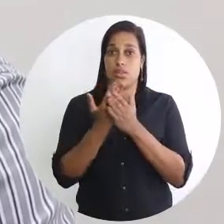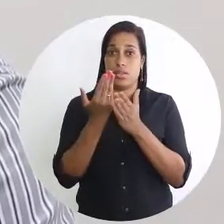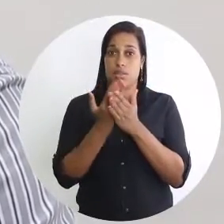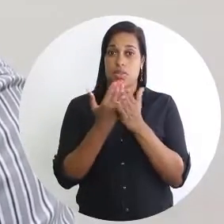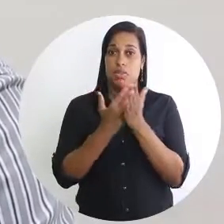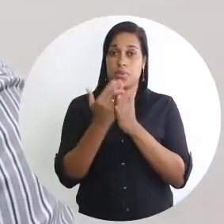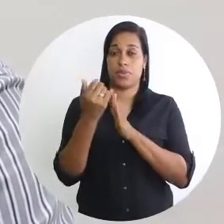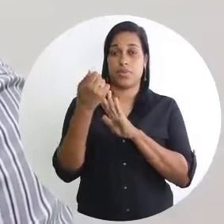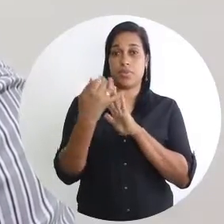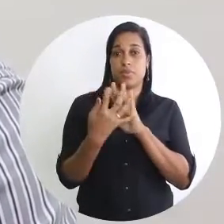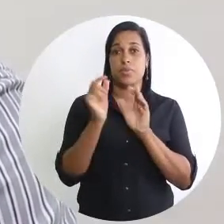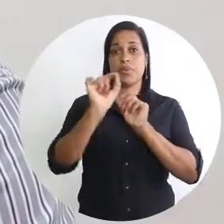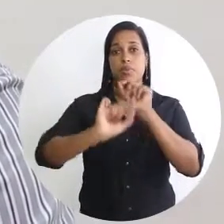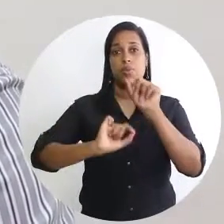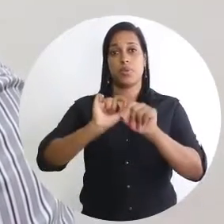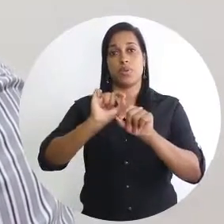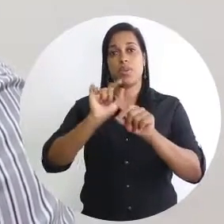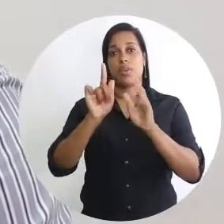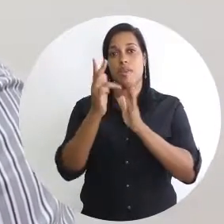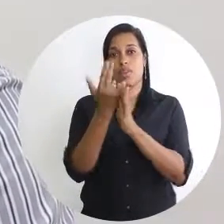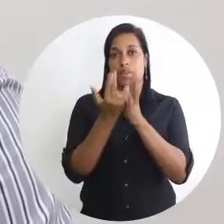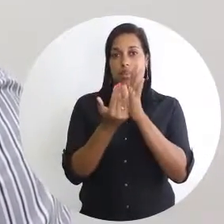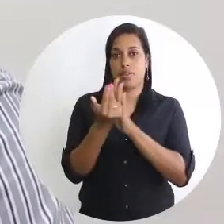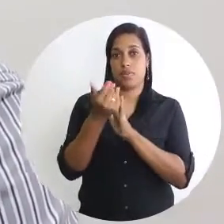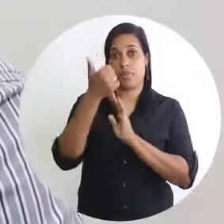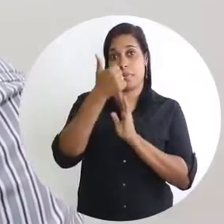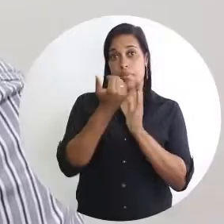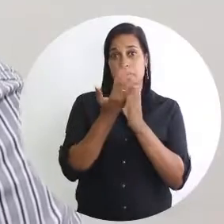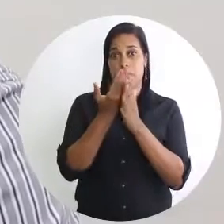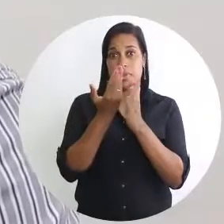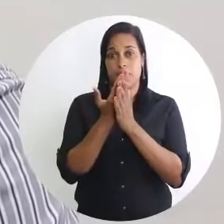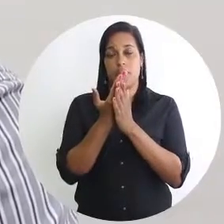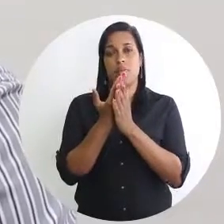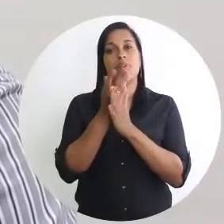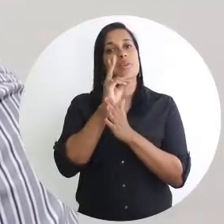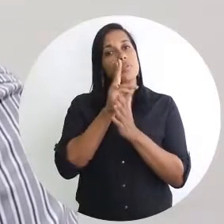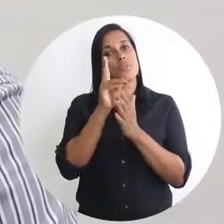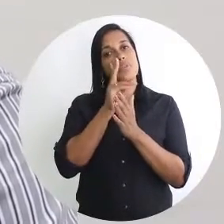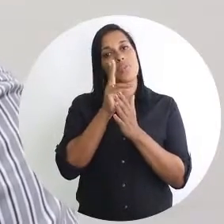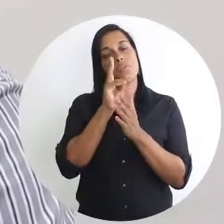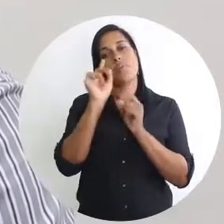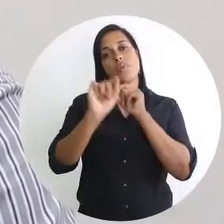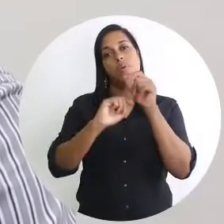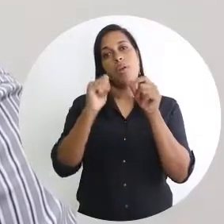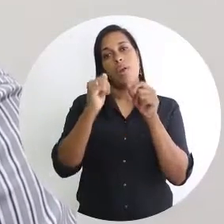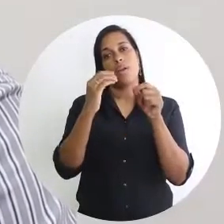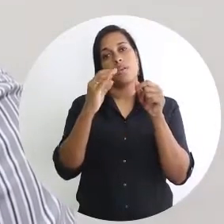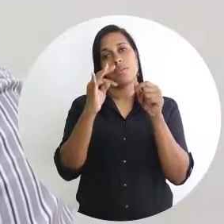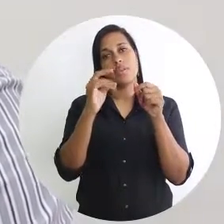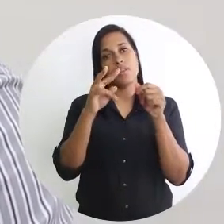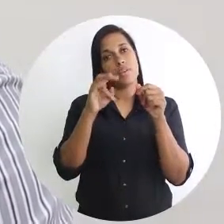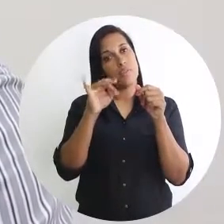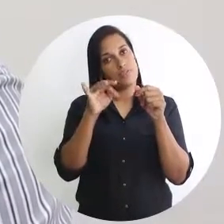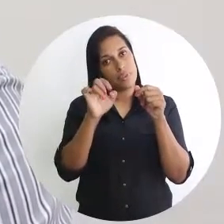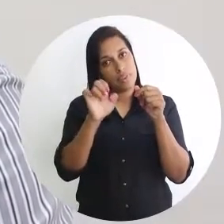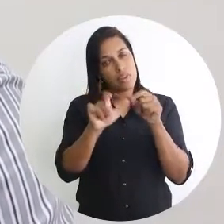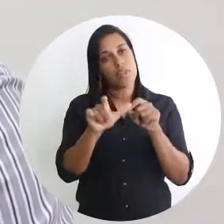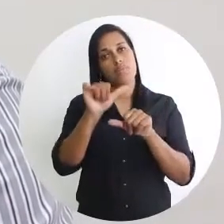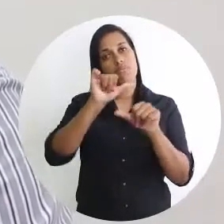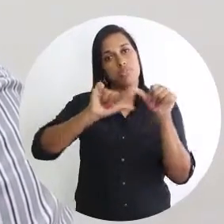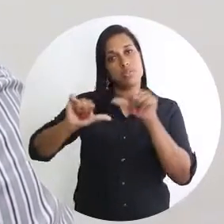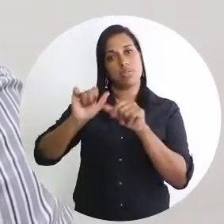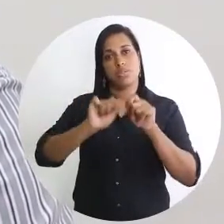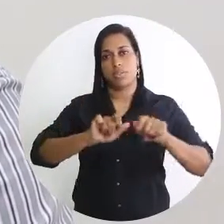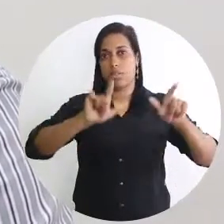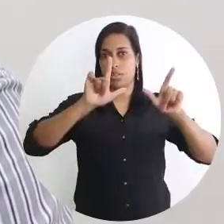gente vai começar a falar de interface gráfica. Na primeira aula a gente viu um pouquinho de Activity, né, de transição de tela.